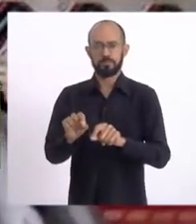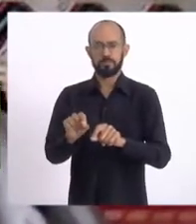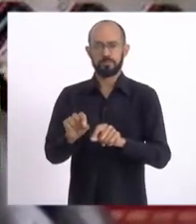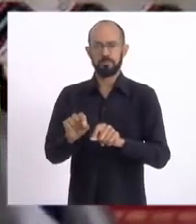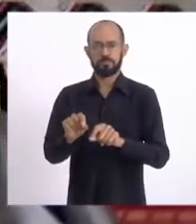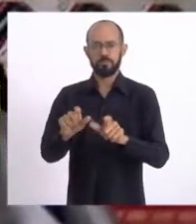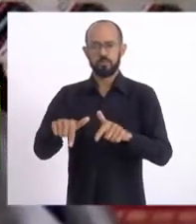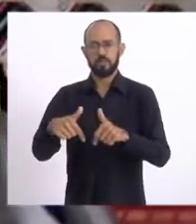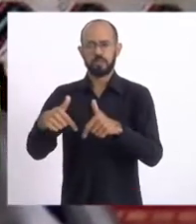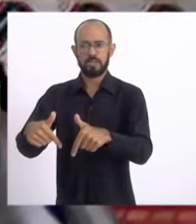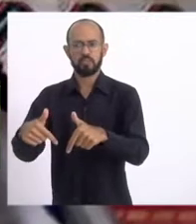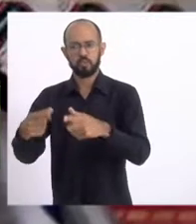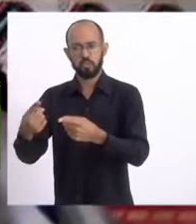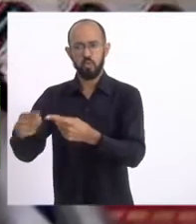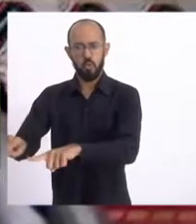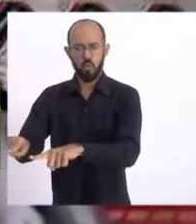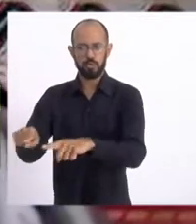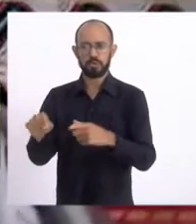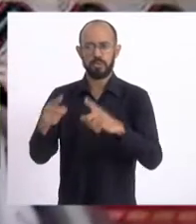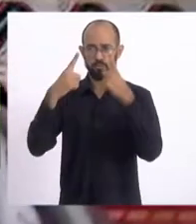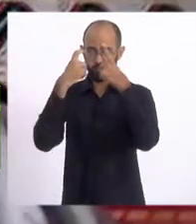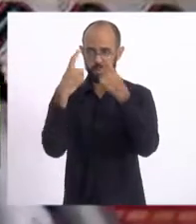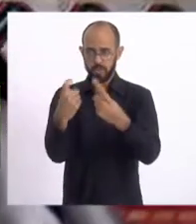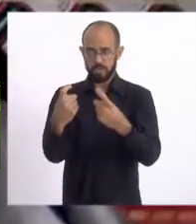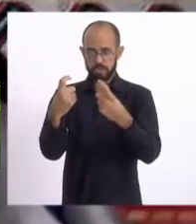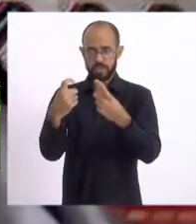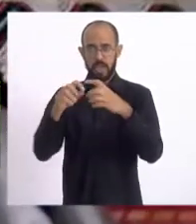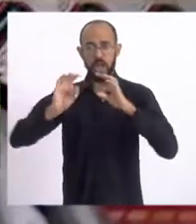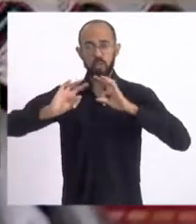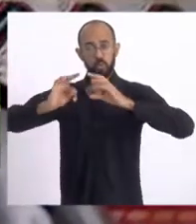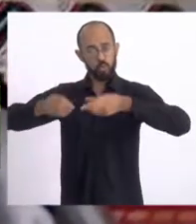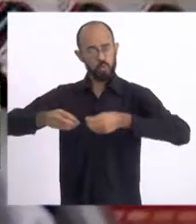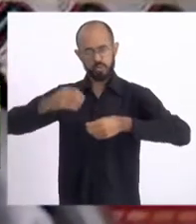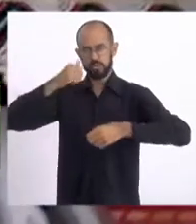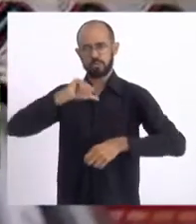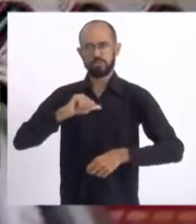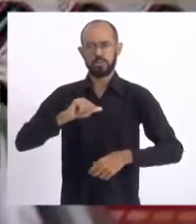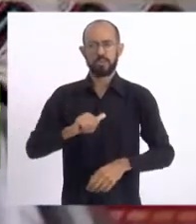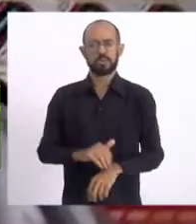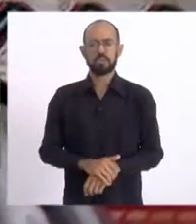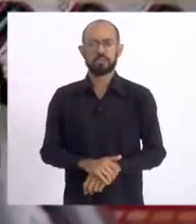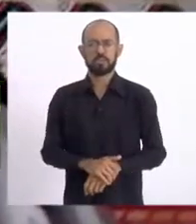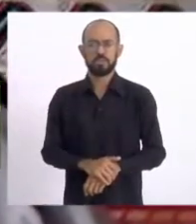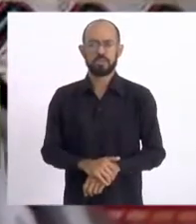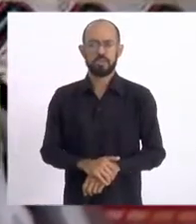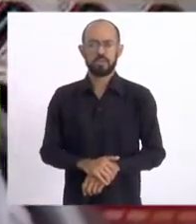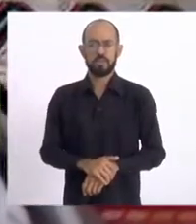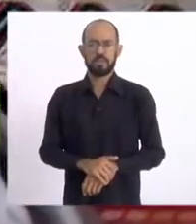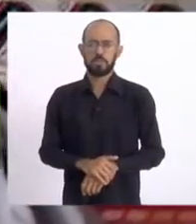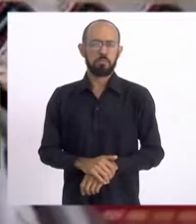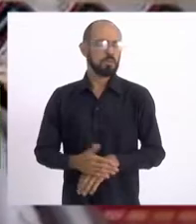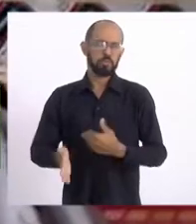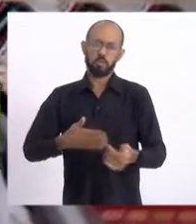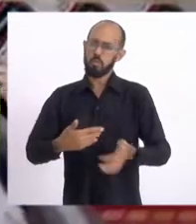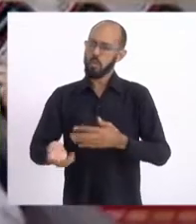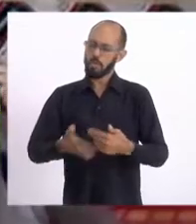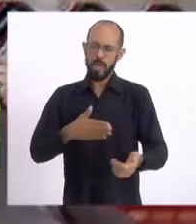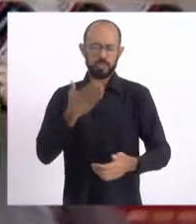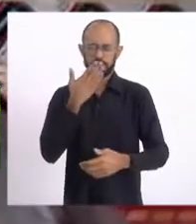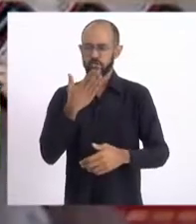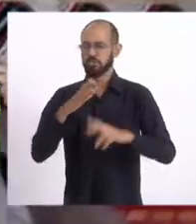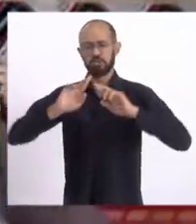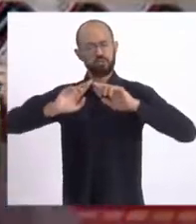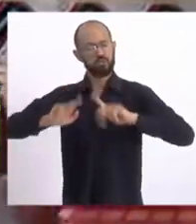as ações contra a violência a todas as mulheres, né? Apesar das diferenças ideológicas, a gente